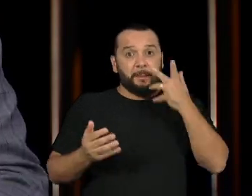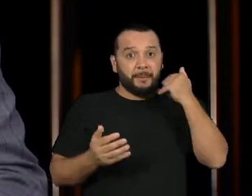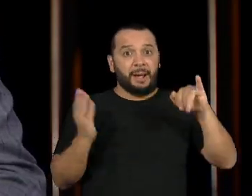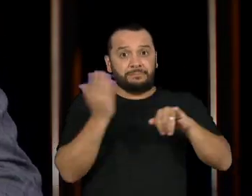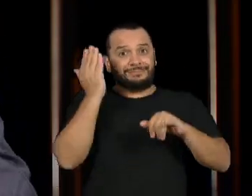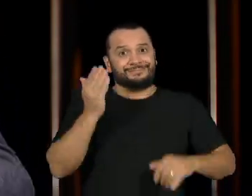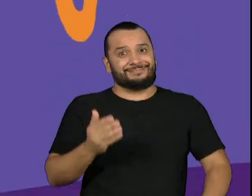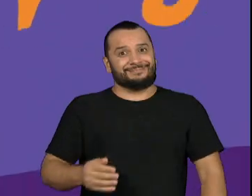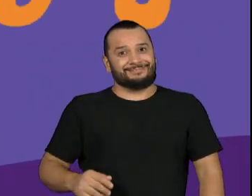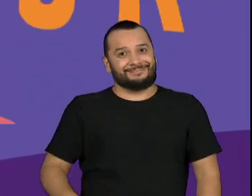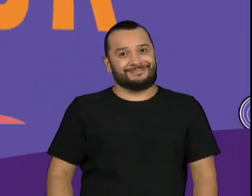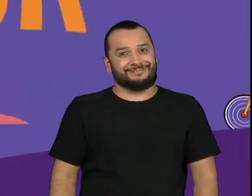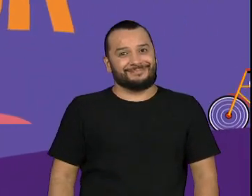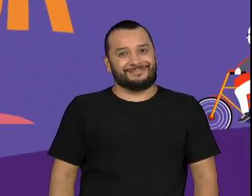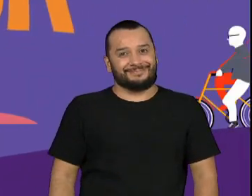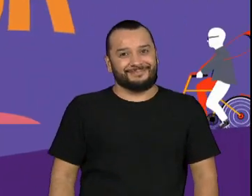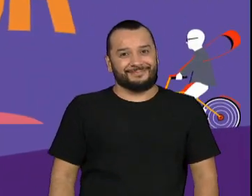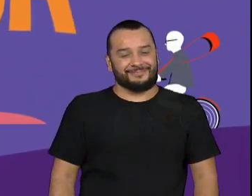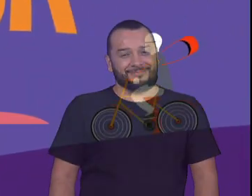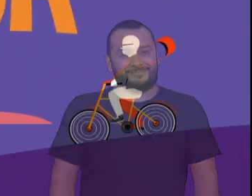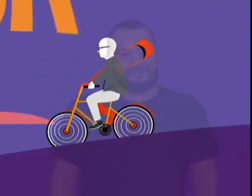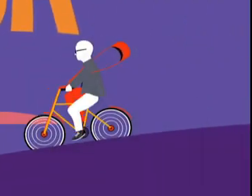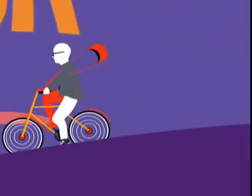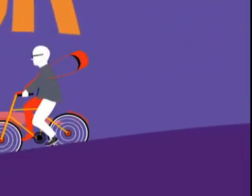A gente já volta.